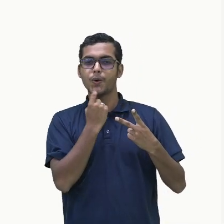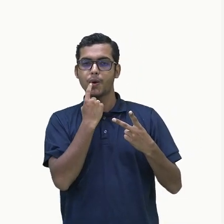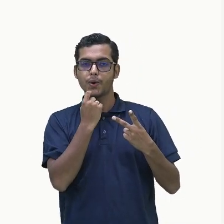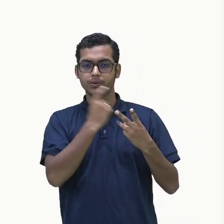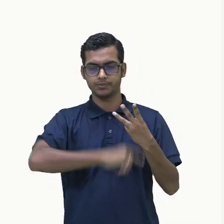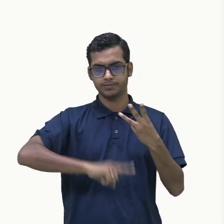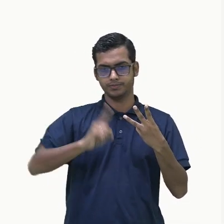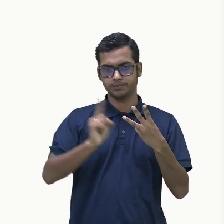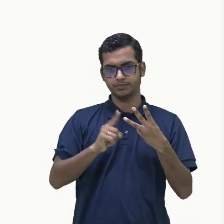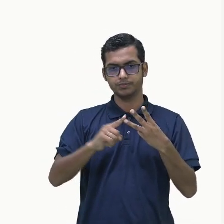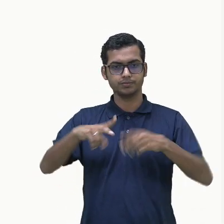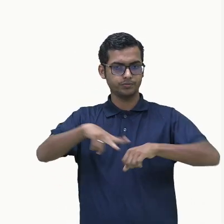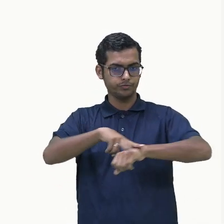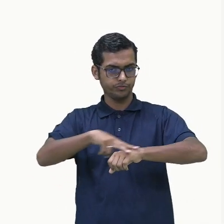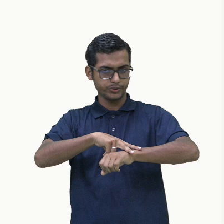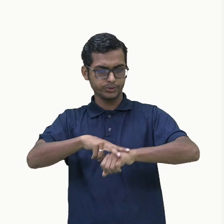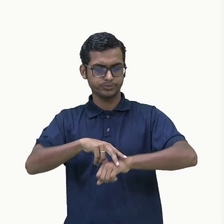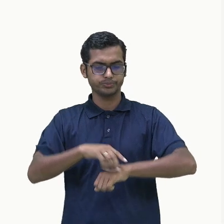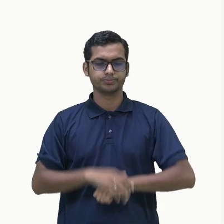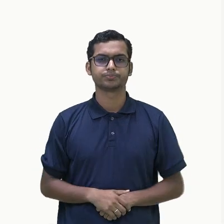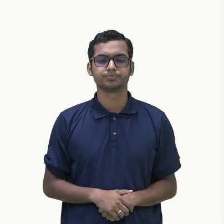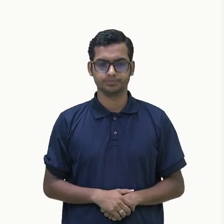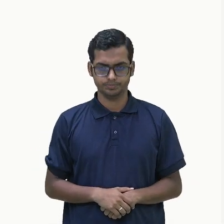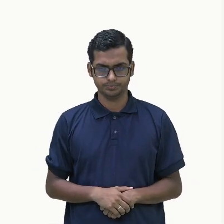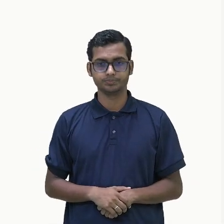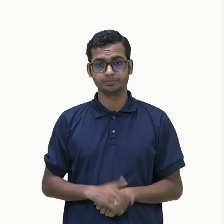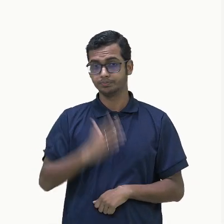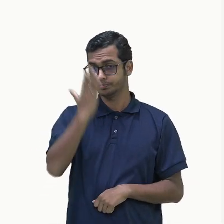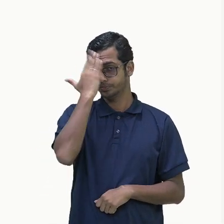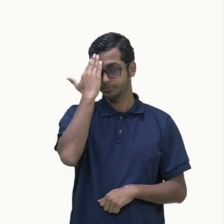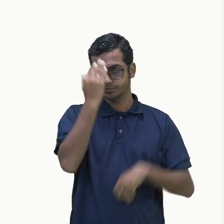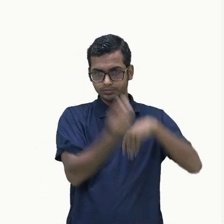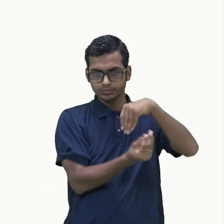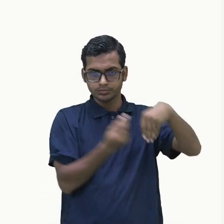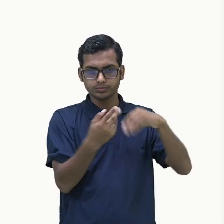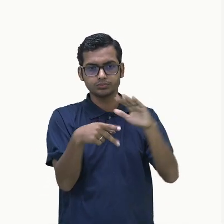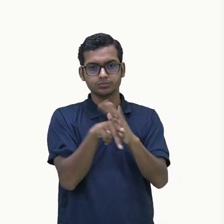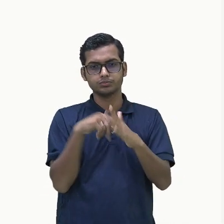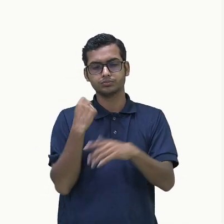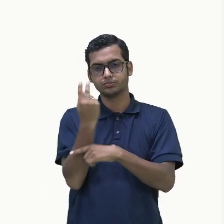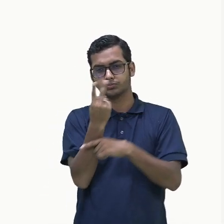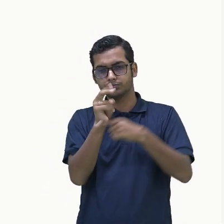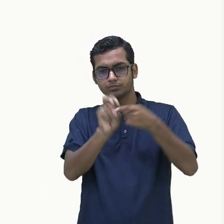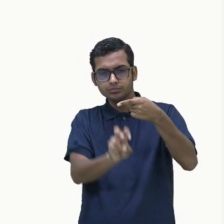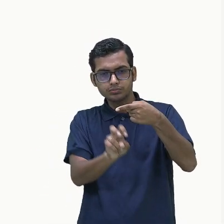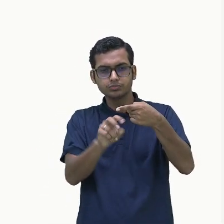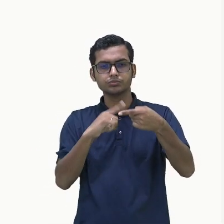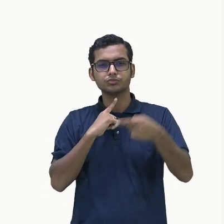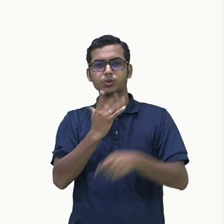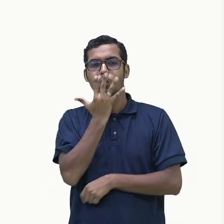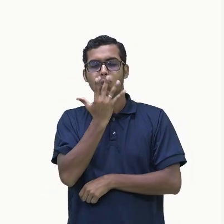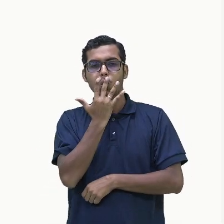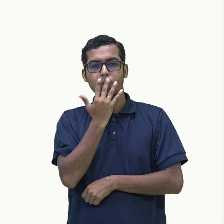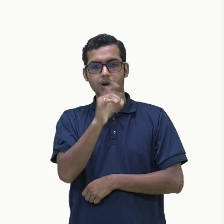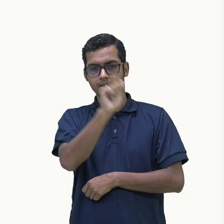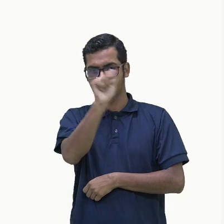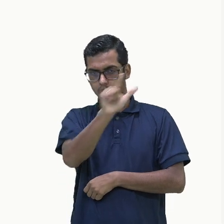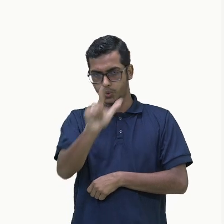vermelha e verde. Sabe-se que 2 quintos da mistura são de tinta